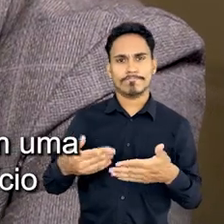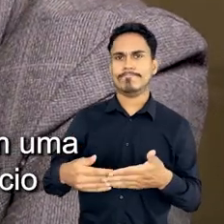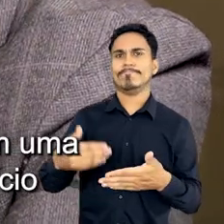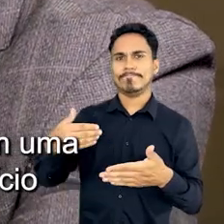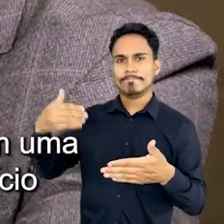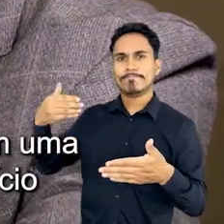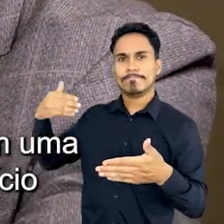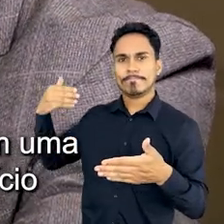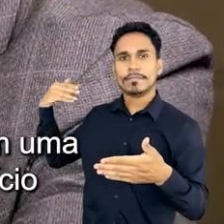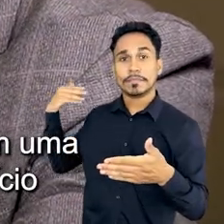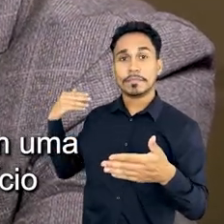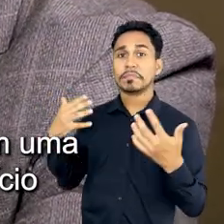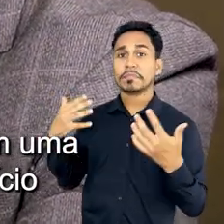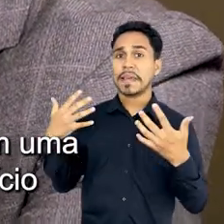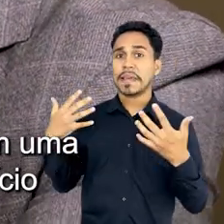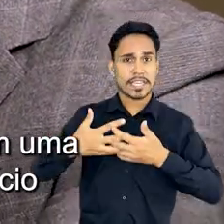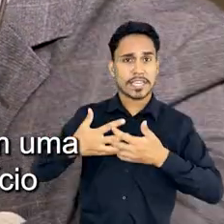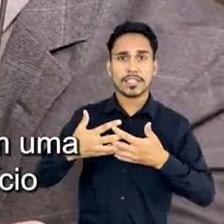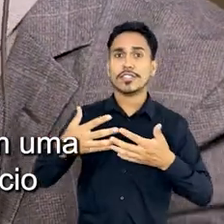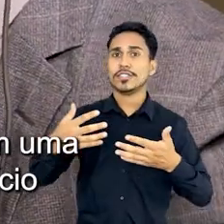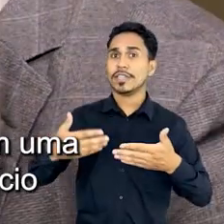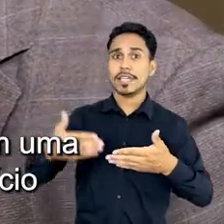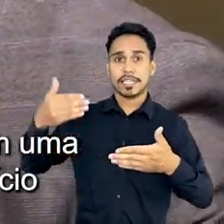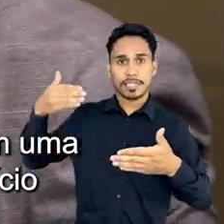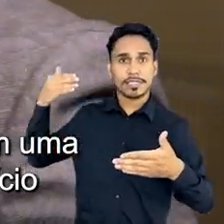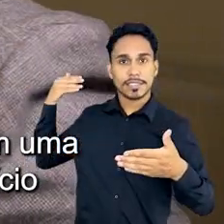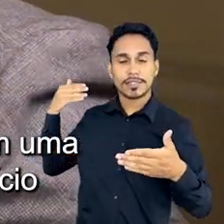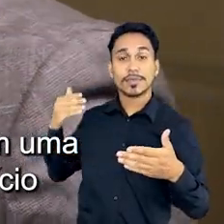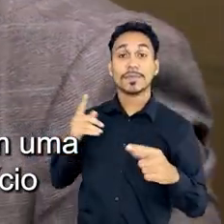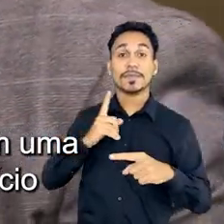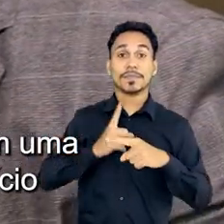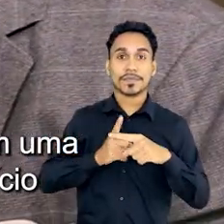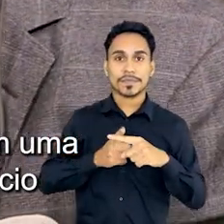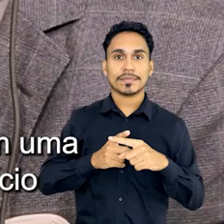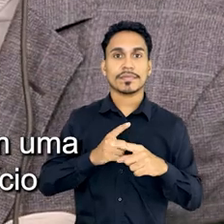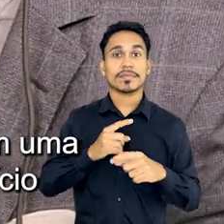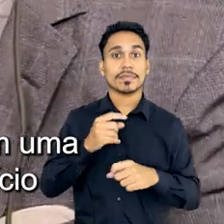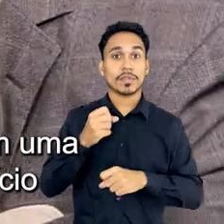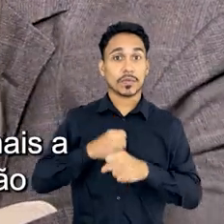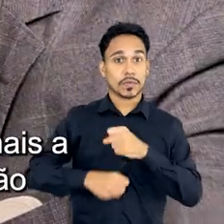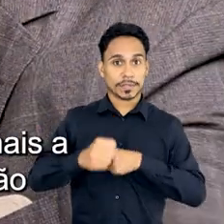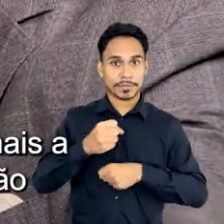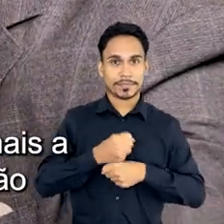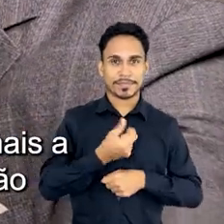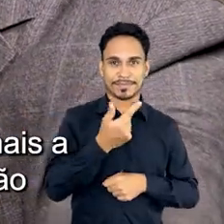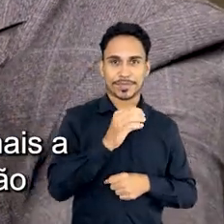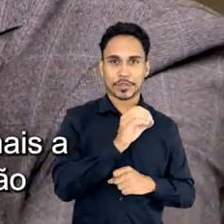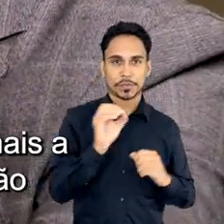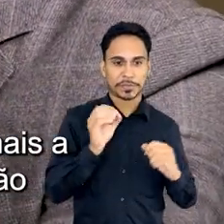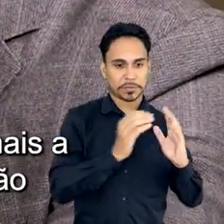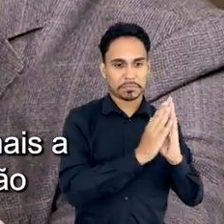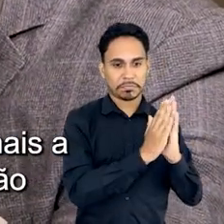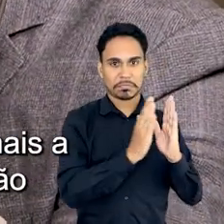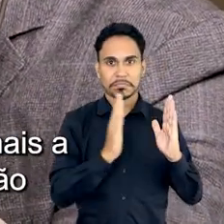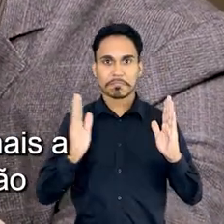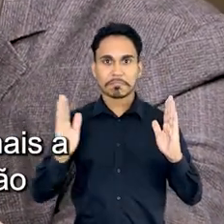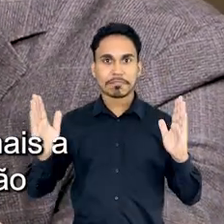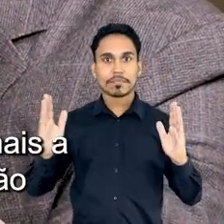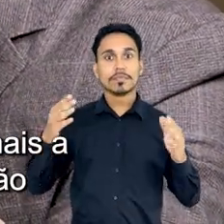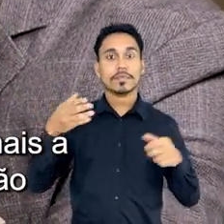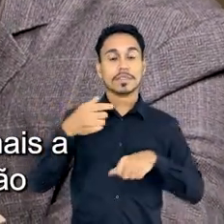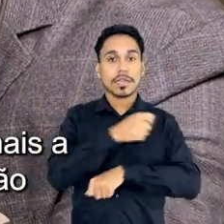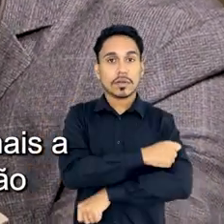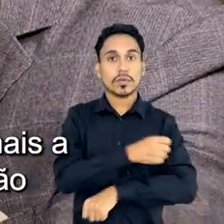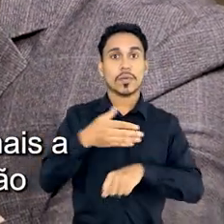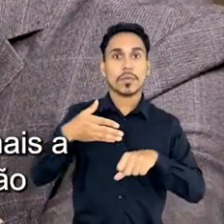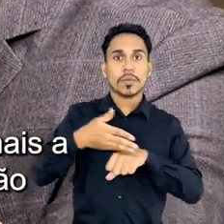quando a rede se expande obviamente quando a gente tem uma expansão muito grande né na nos anos 2000 início dos anos 2000 da rede federal esse tema